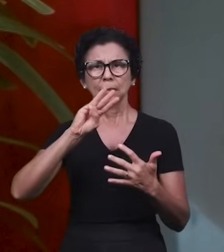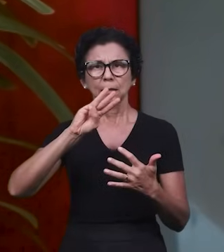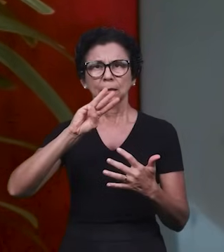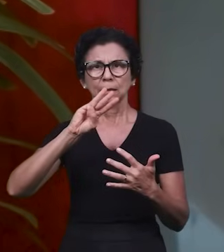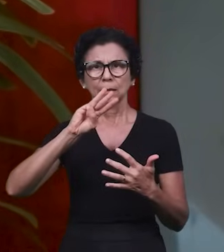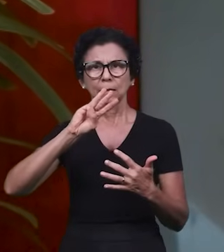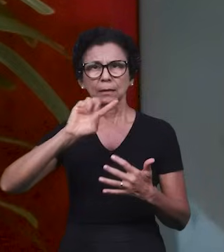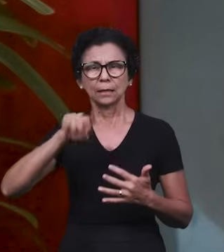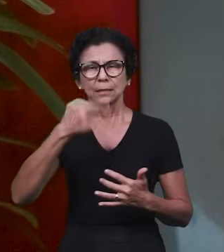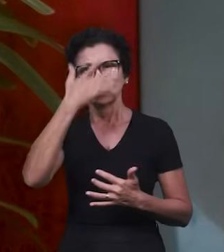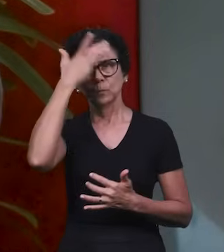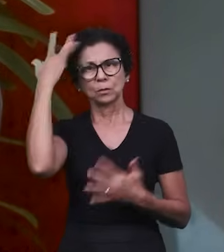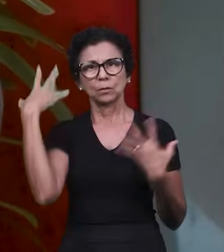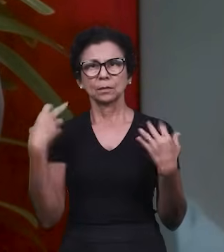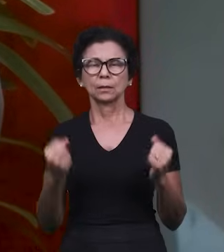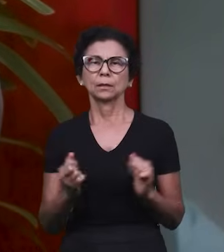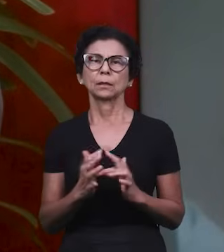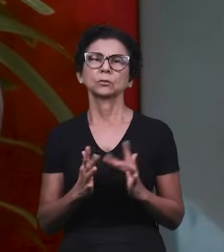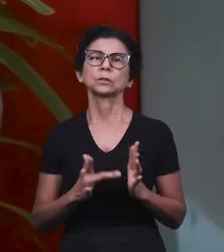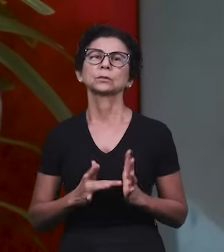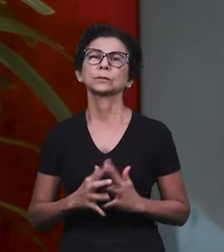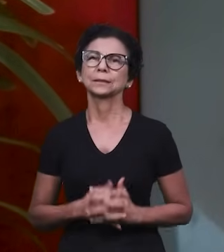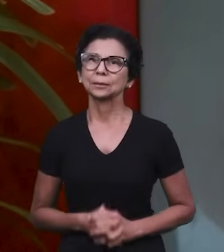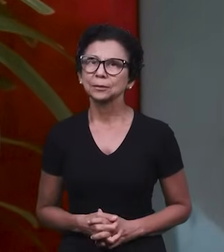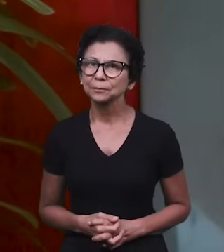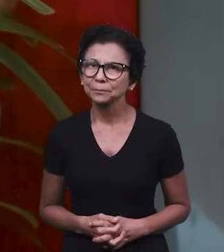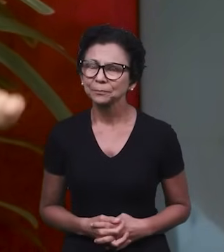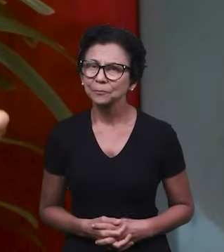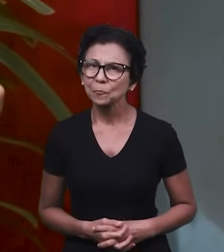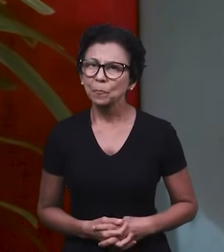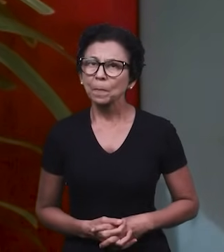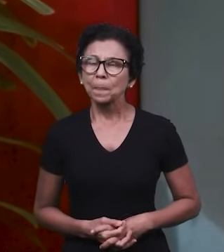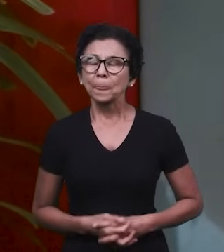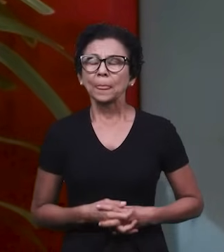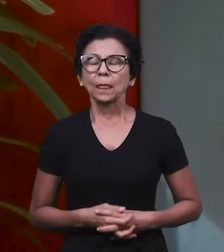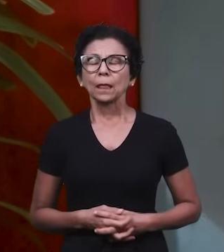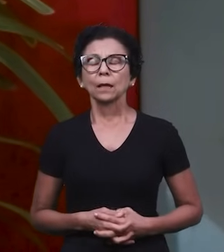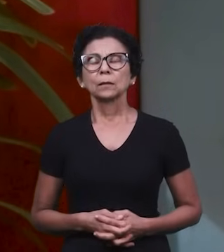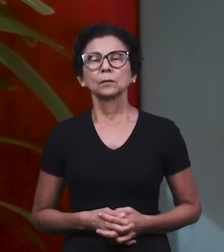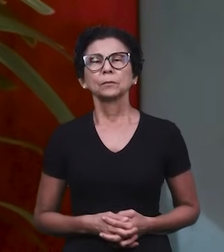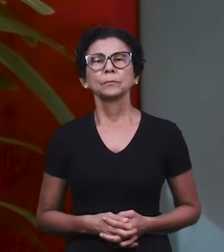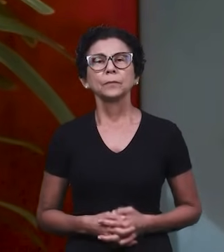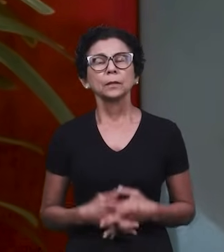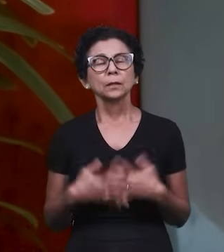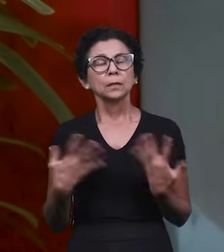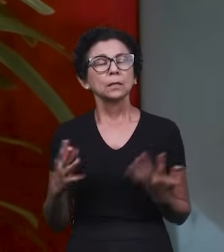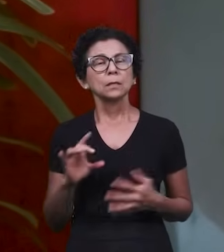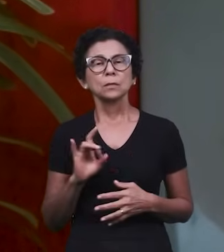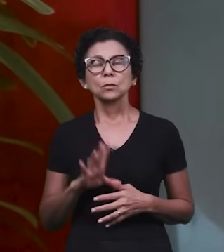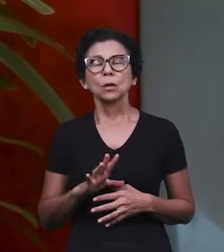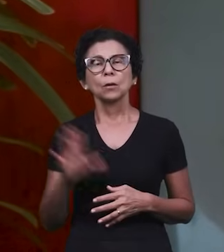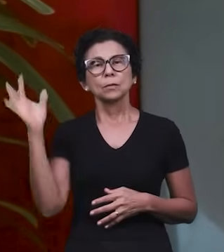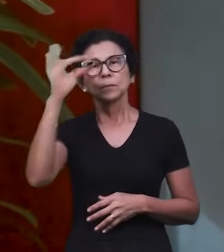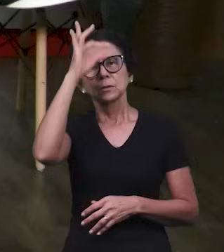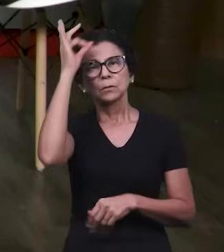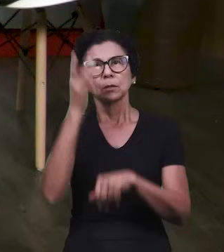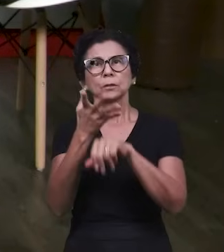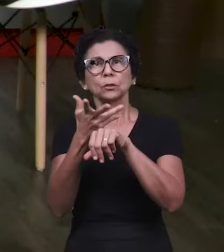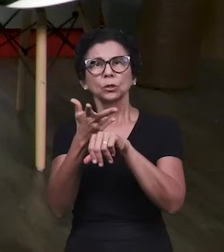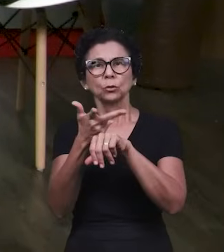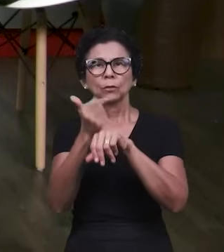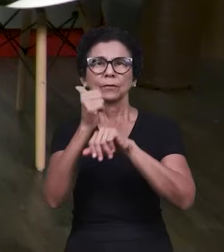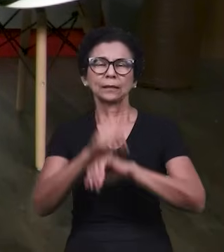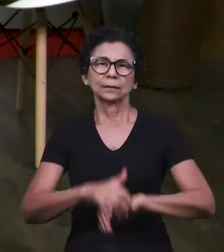falávamos sobre as trombetas, sobre a capacidade de discernir a trombeta. Quem dá essa capacidade é o Espírito Santo. Exatamente. É ele que dá essa capacidade. E está